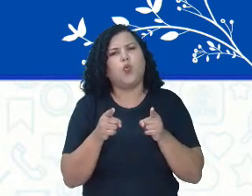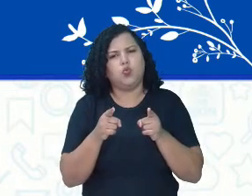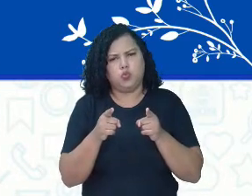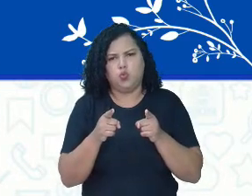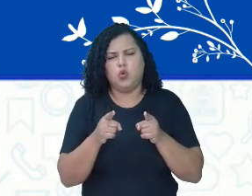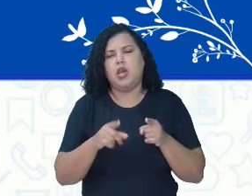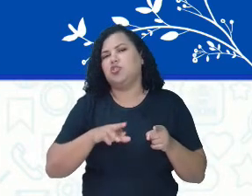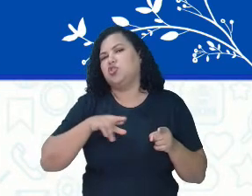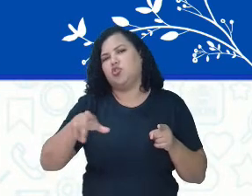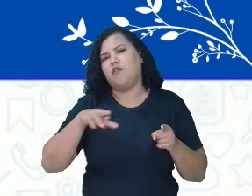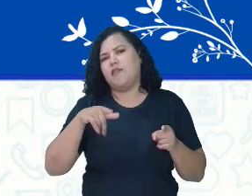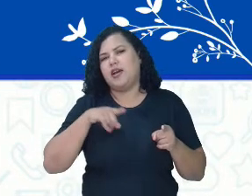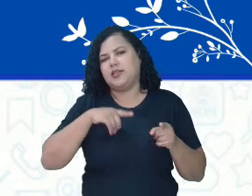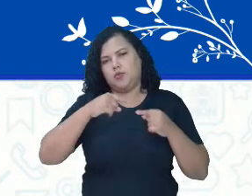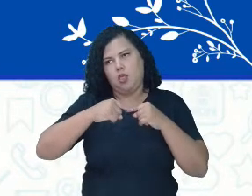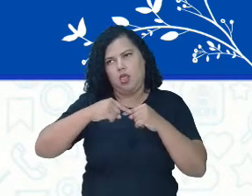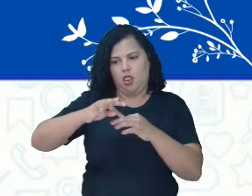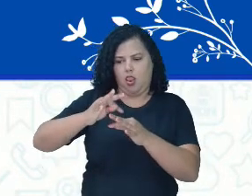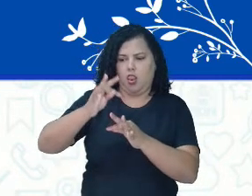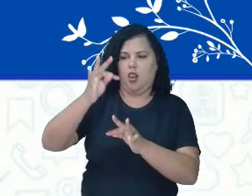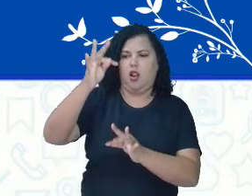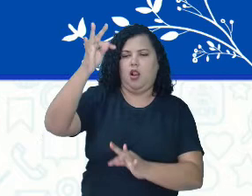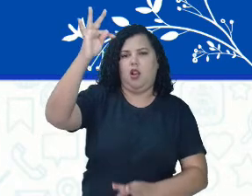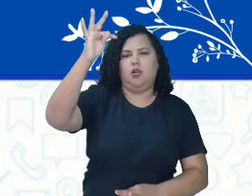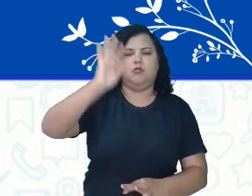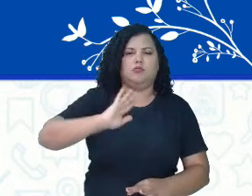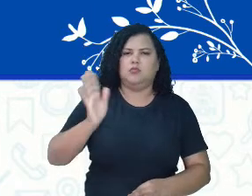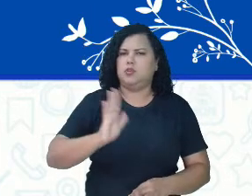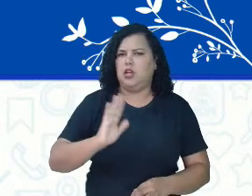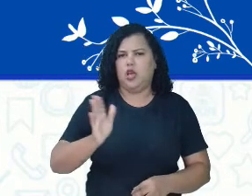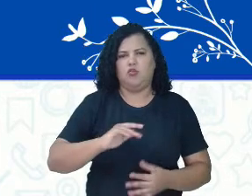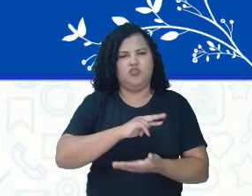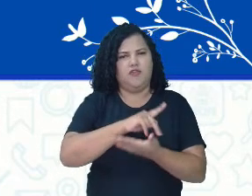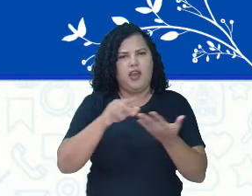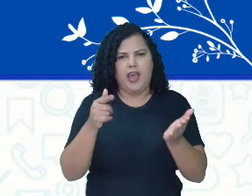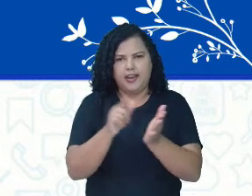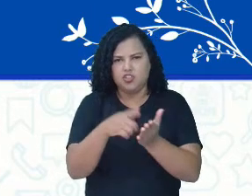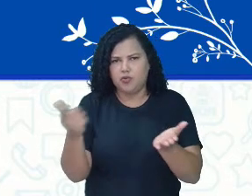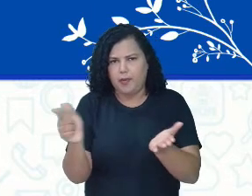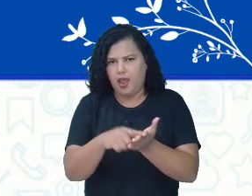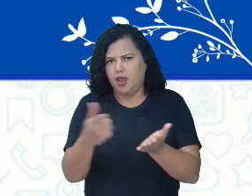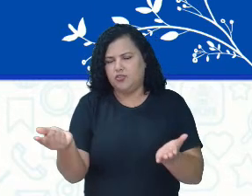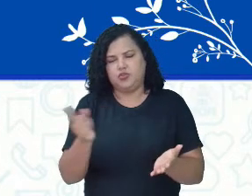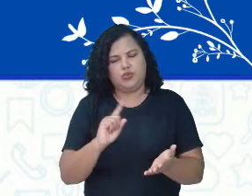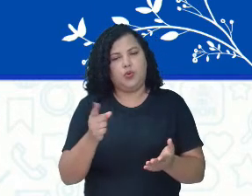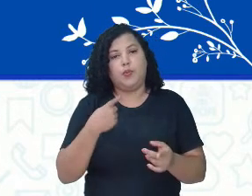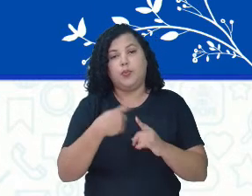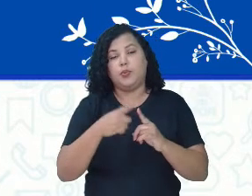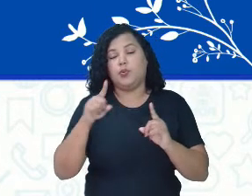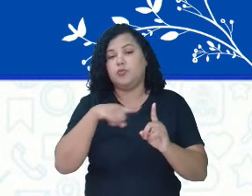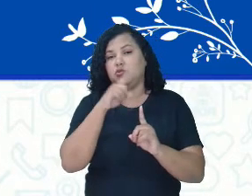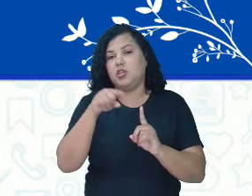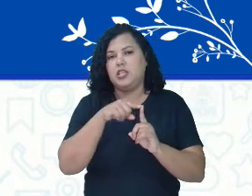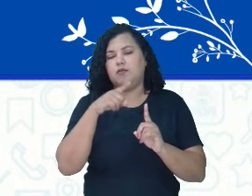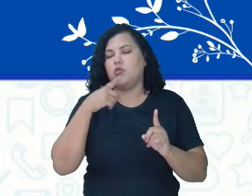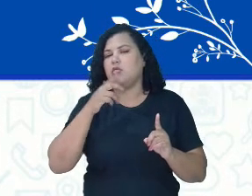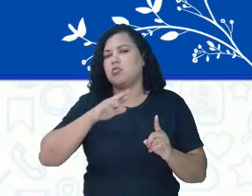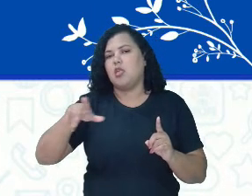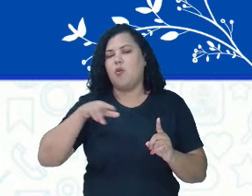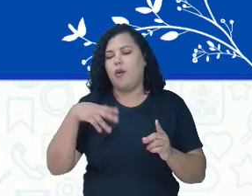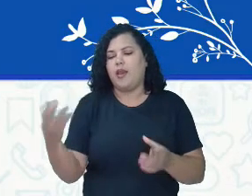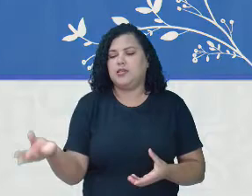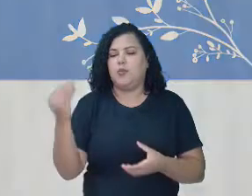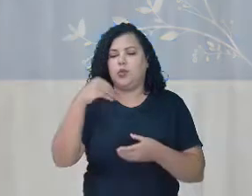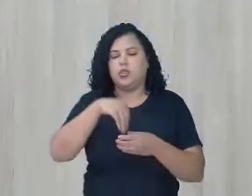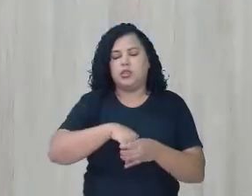a gente não vai ter crônicas extensas, crônicas de muitas páginas, porque a intenção não é colocar